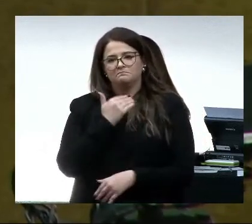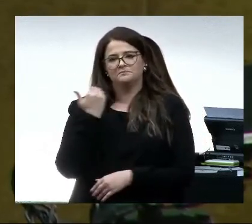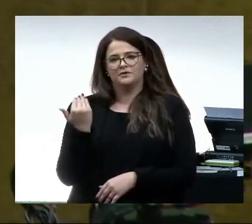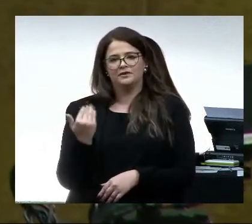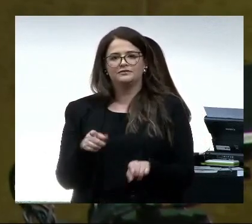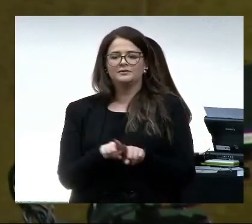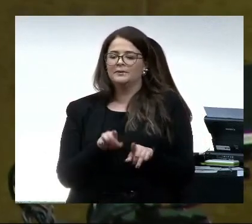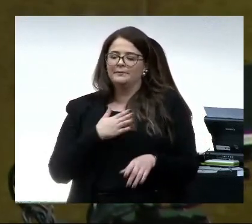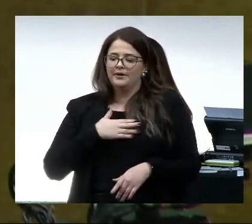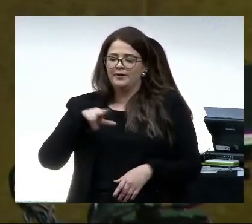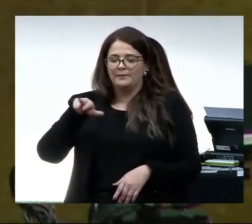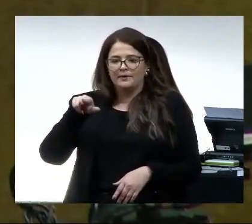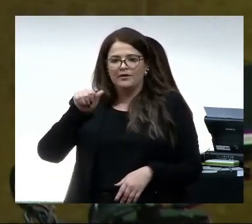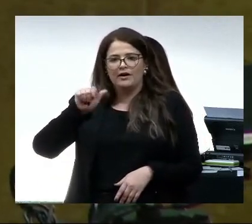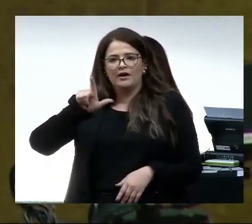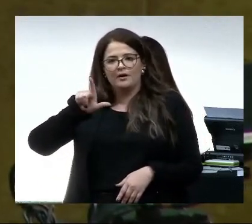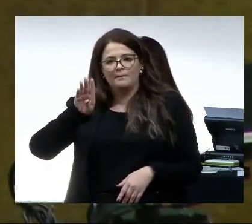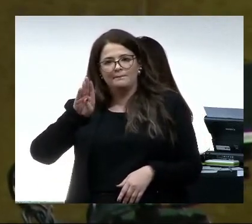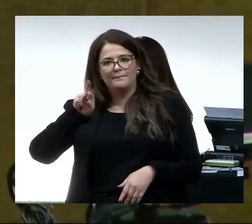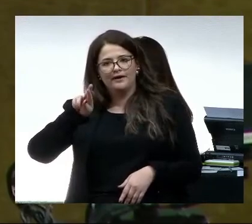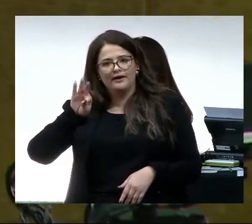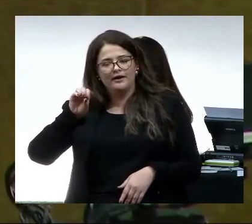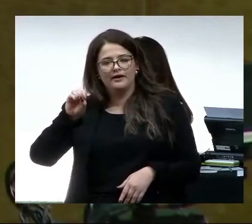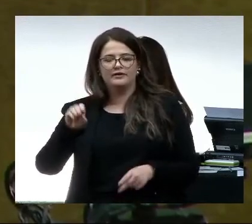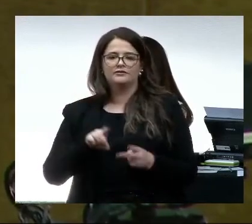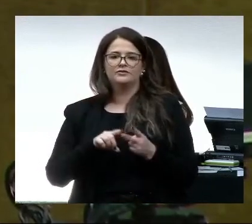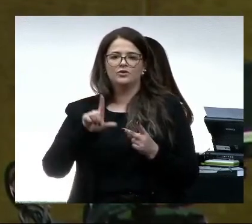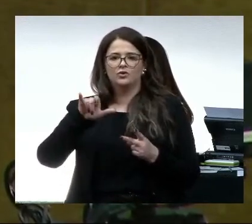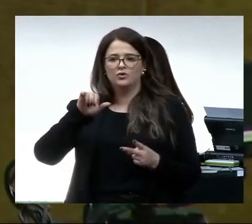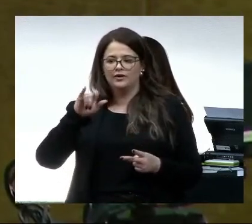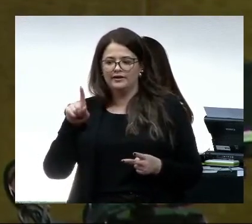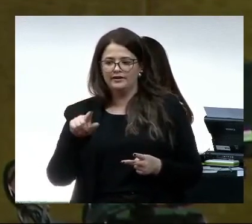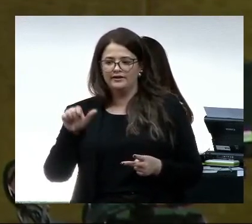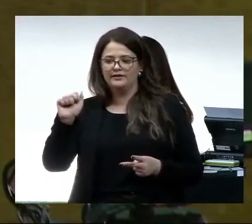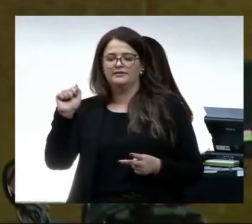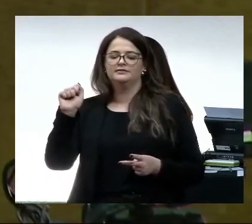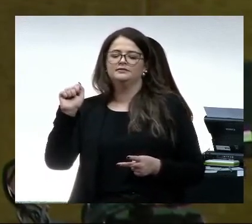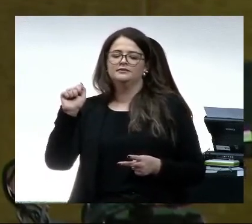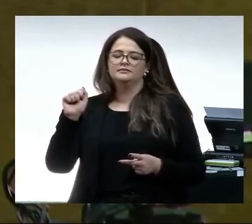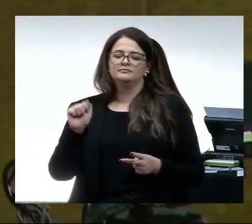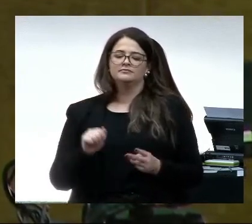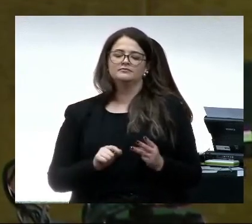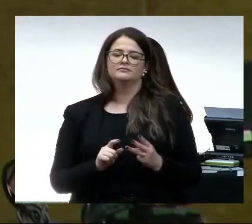cumprimento meus irmãos Alberto Simonete Cabral Neto, Luiz Helena Ribeiro Simonete Cabral,